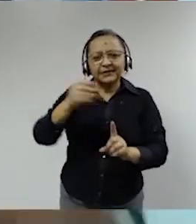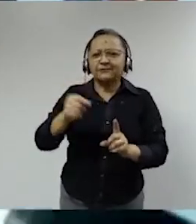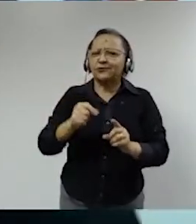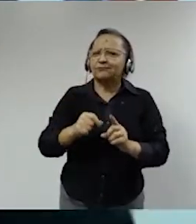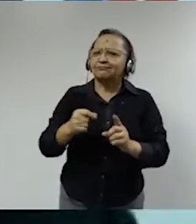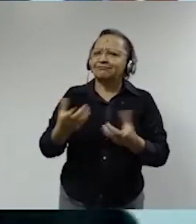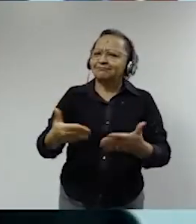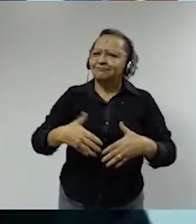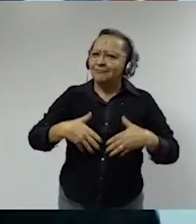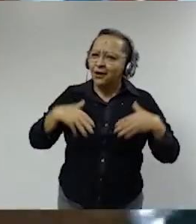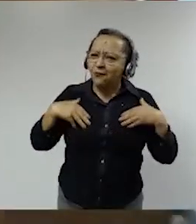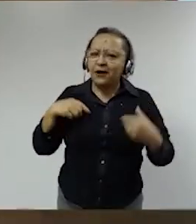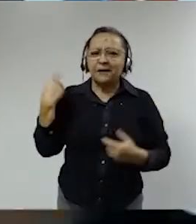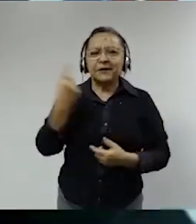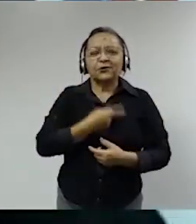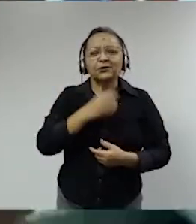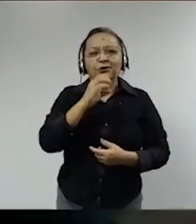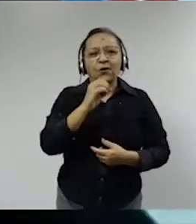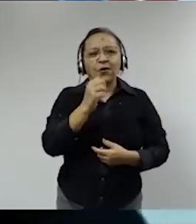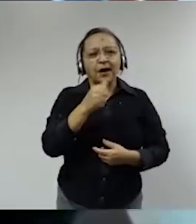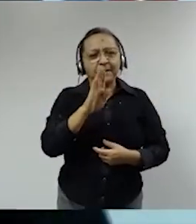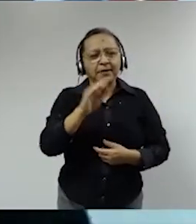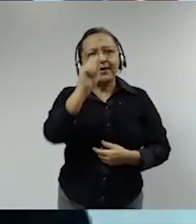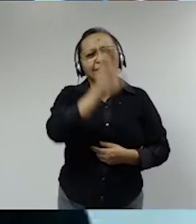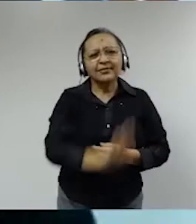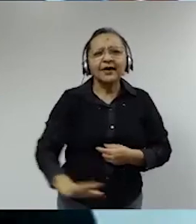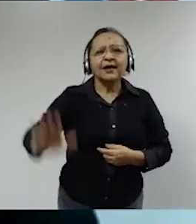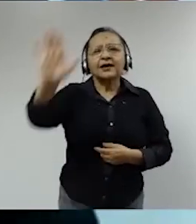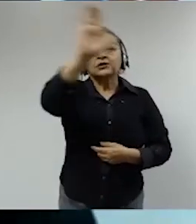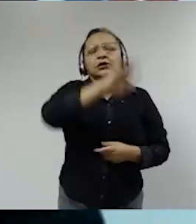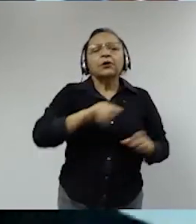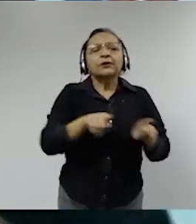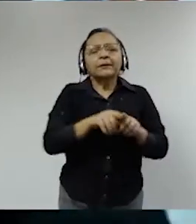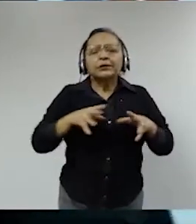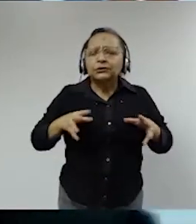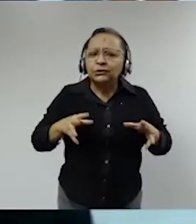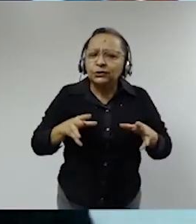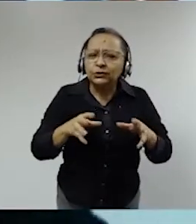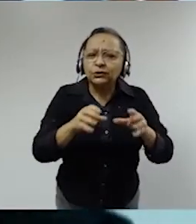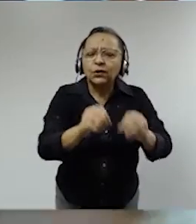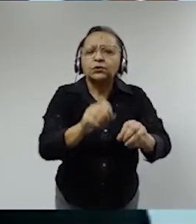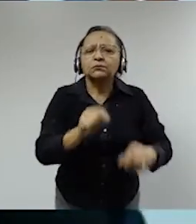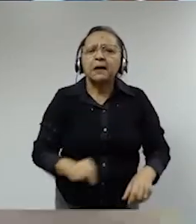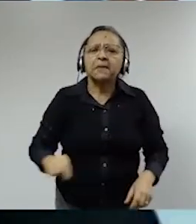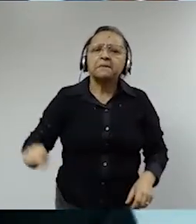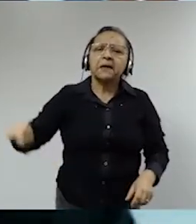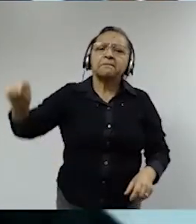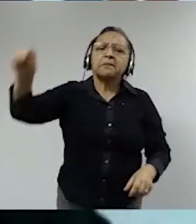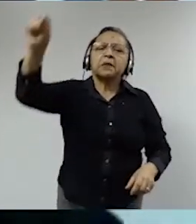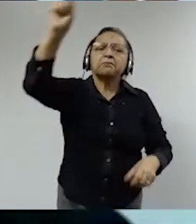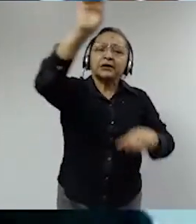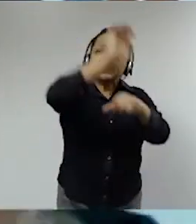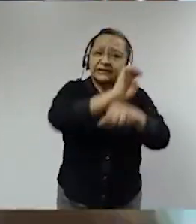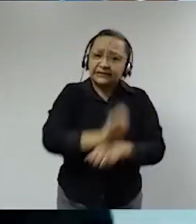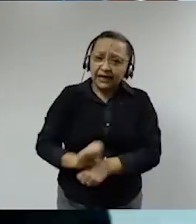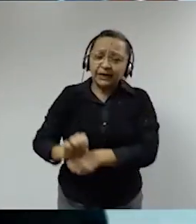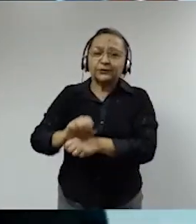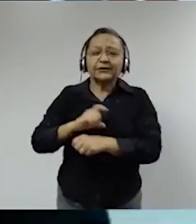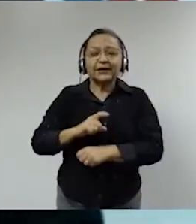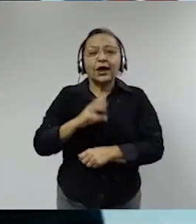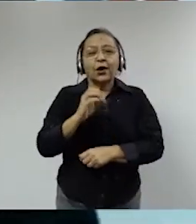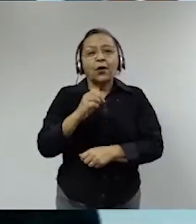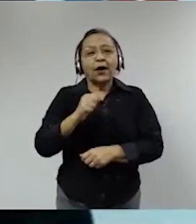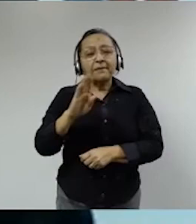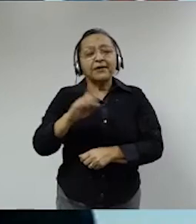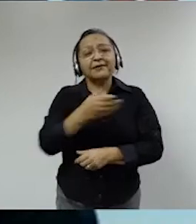uma honra para a OAB Nacional e para as OABs de todas as seccionais dos estados, terem vocês engrandecendo, como